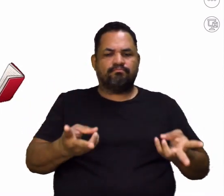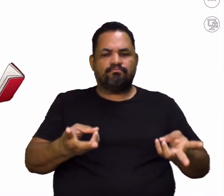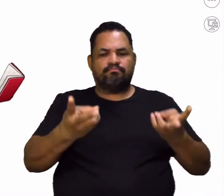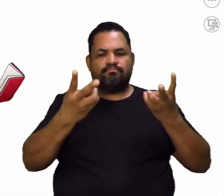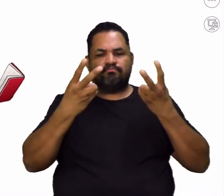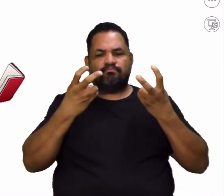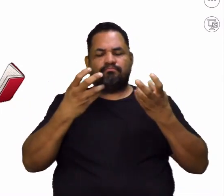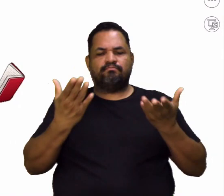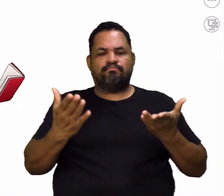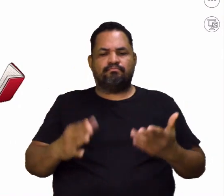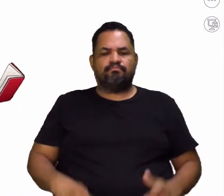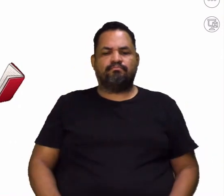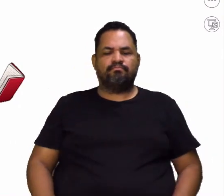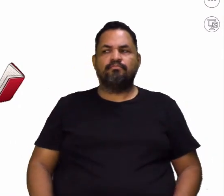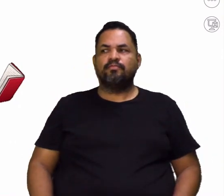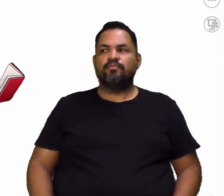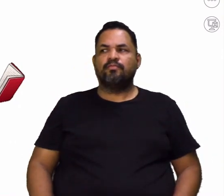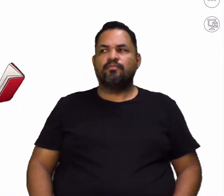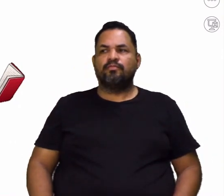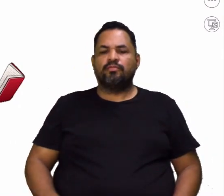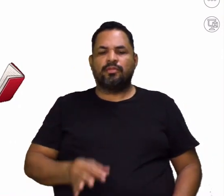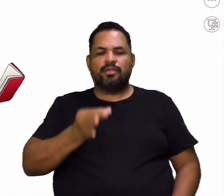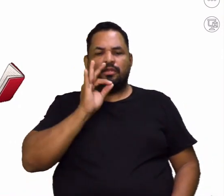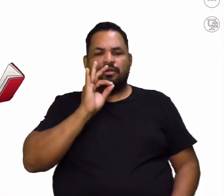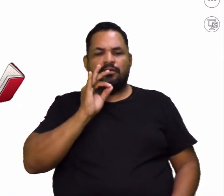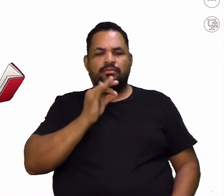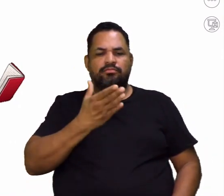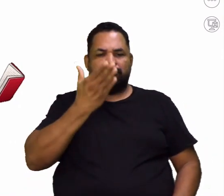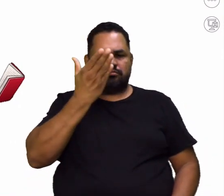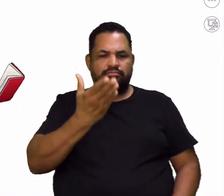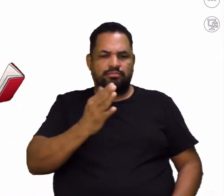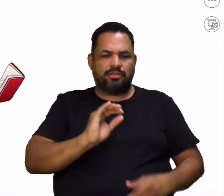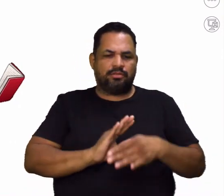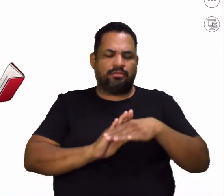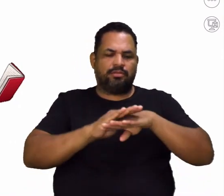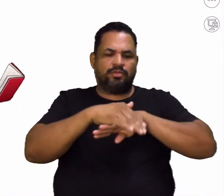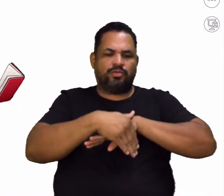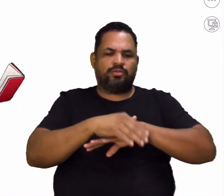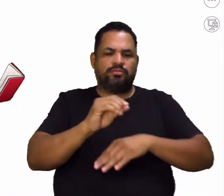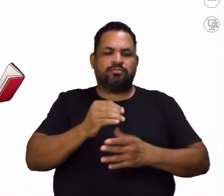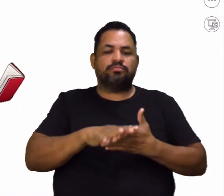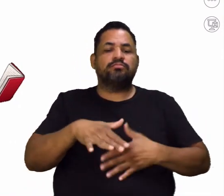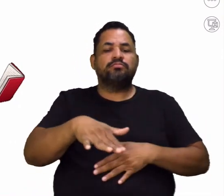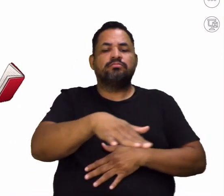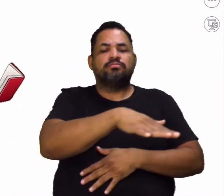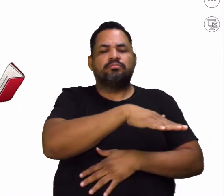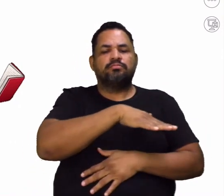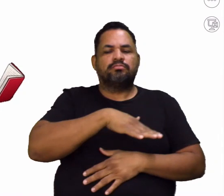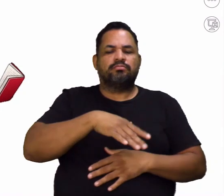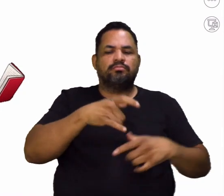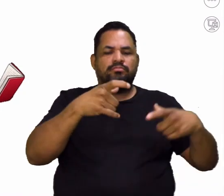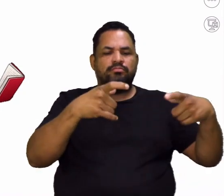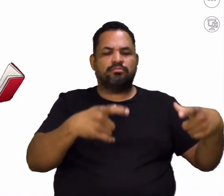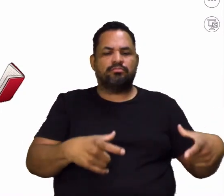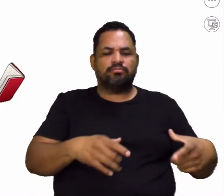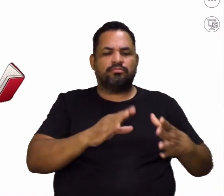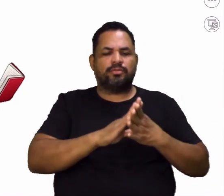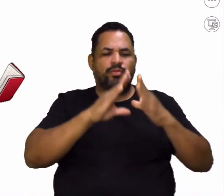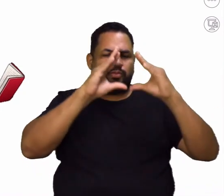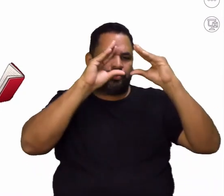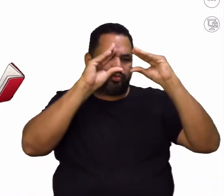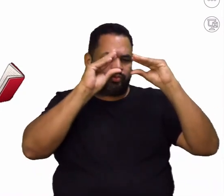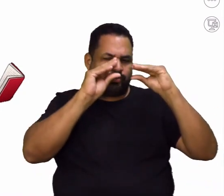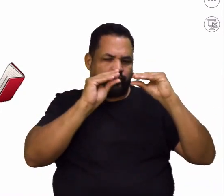que quando fala café Terraço à noite que tá no ambiente né escuro